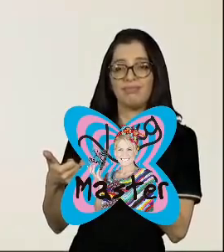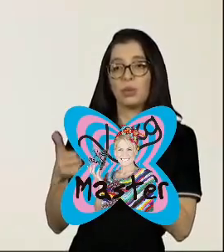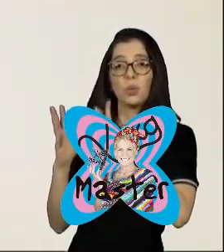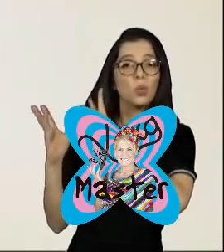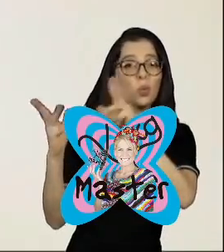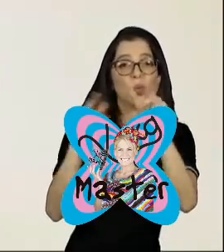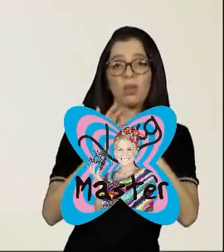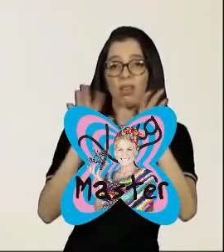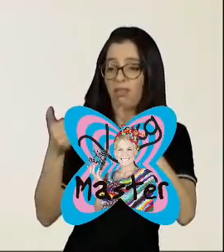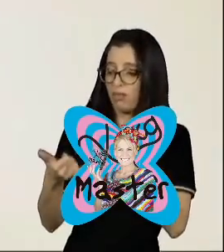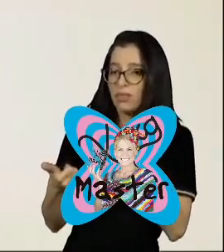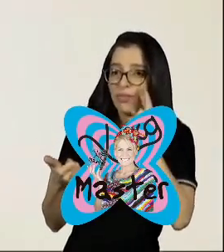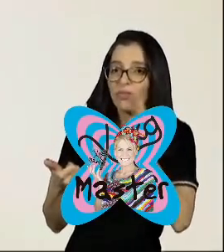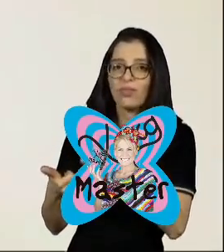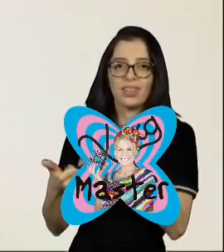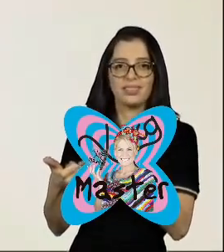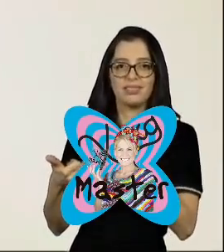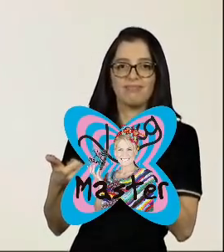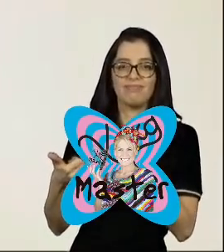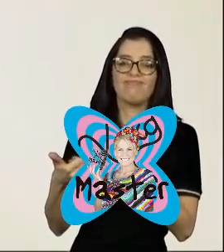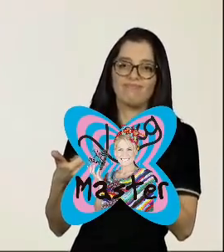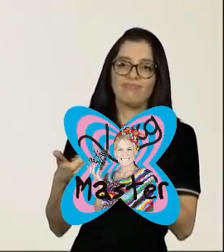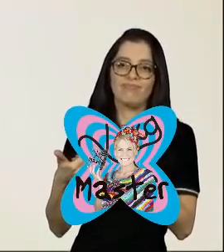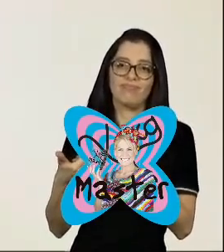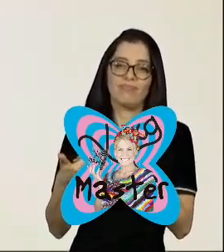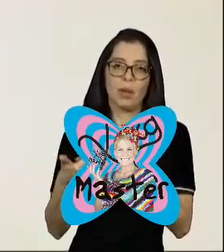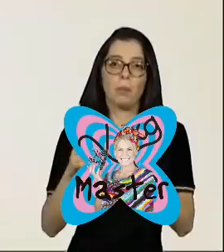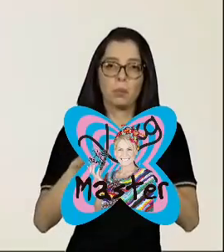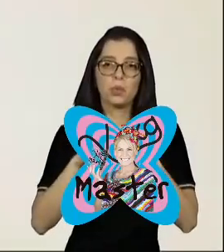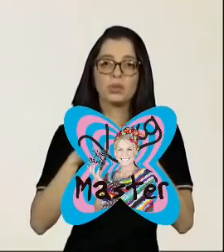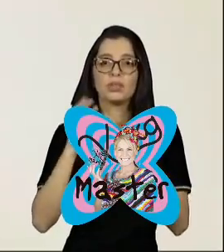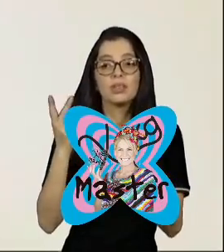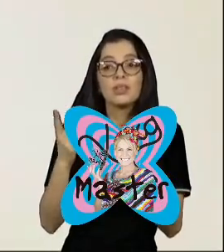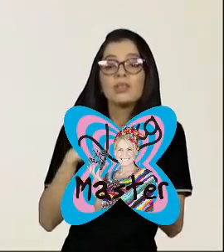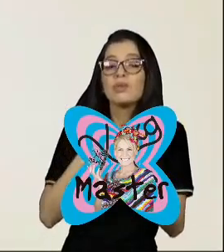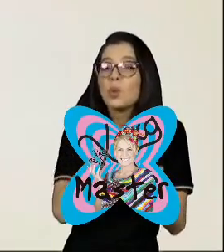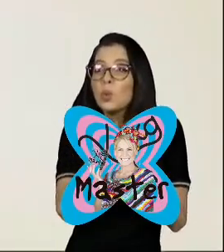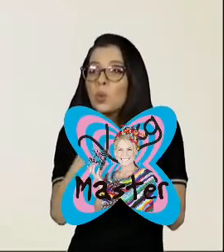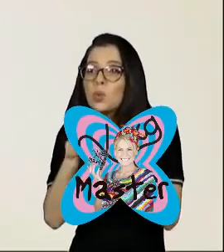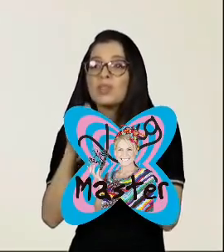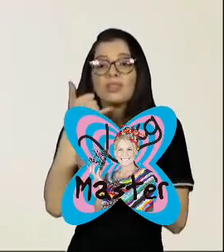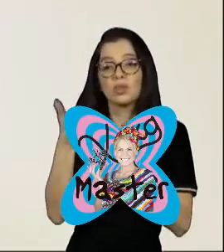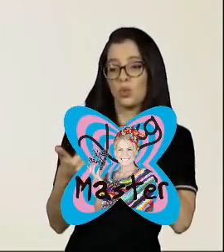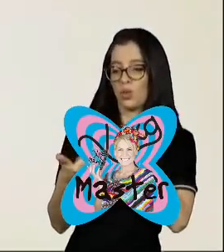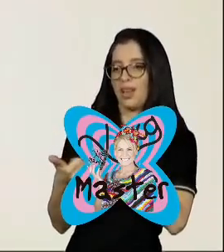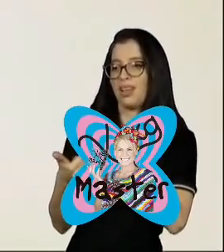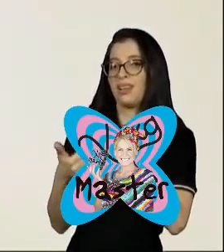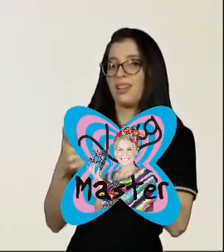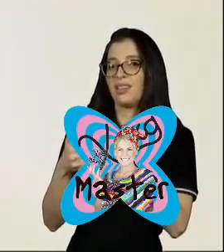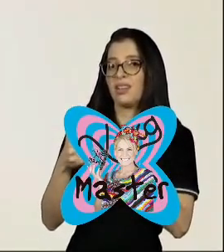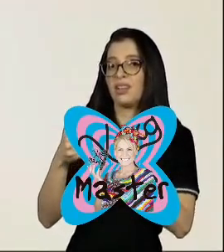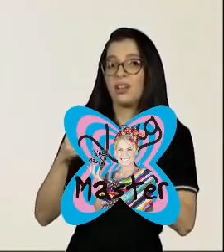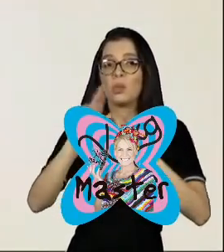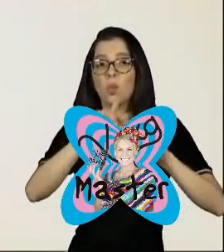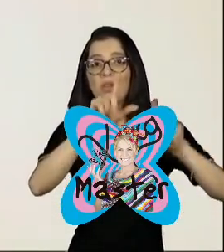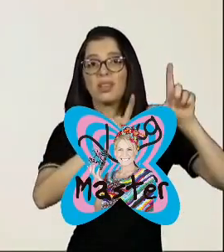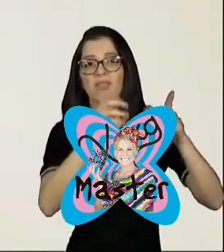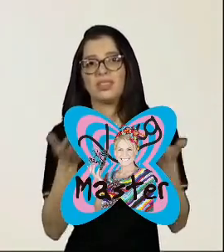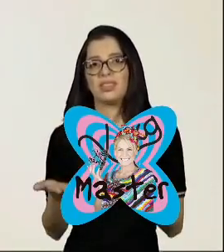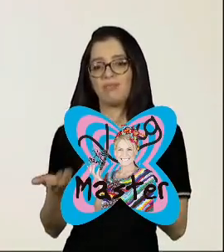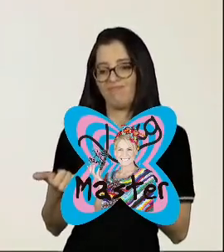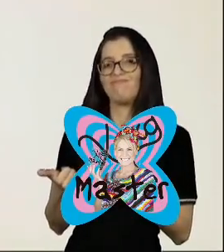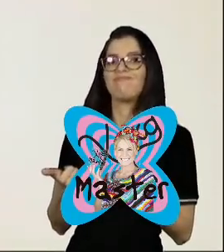um monte de coisa ruim então eu acho que tá que tá dizendo cantando mais ou educando mais ainda é o telefone a internet